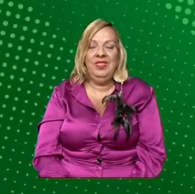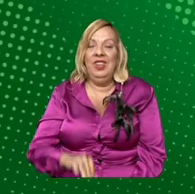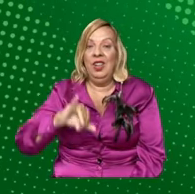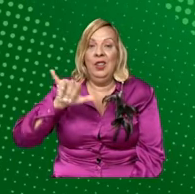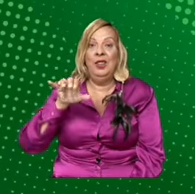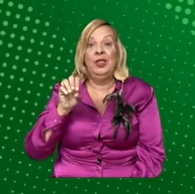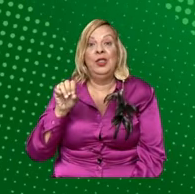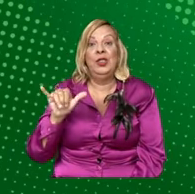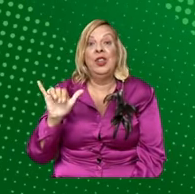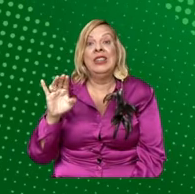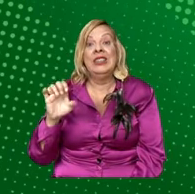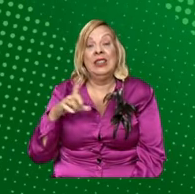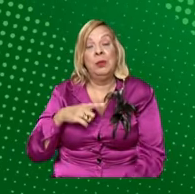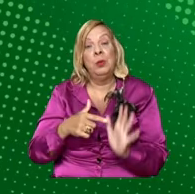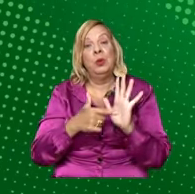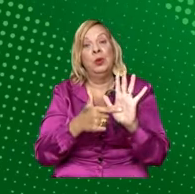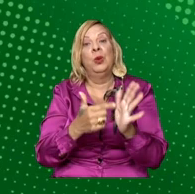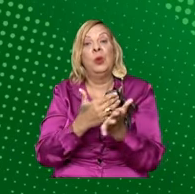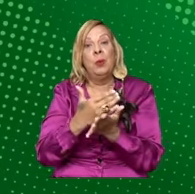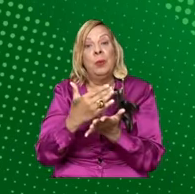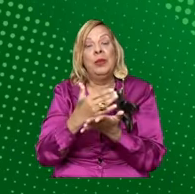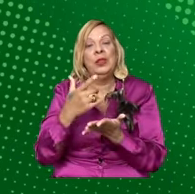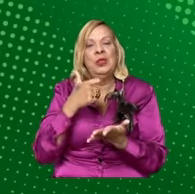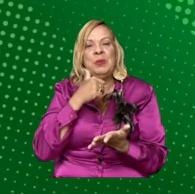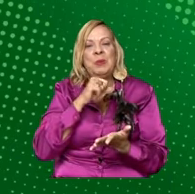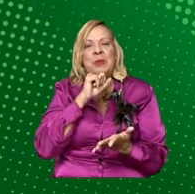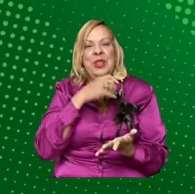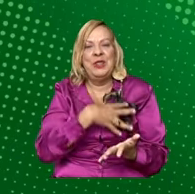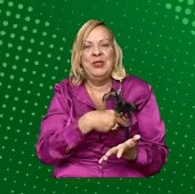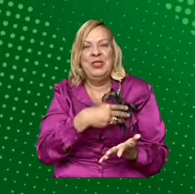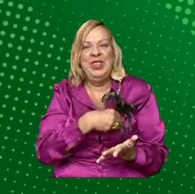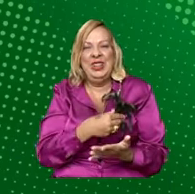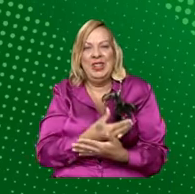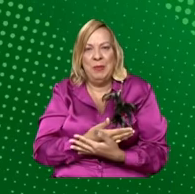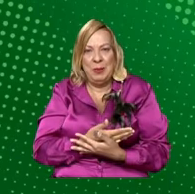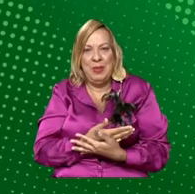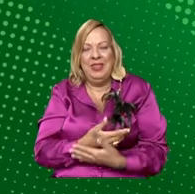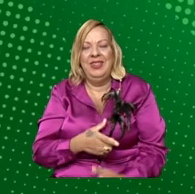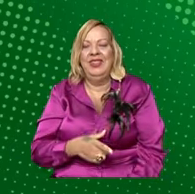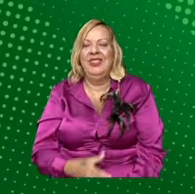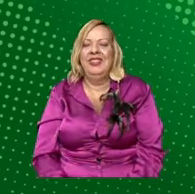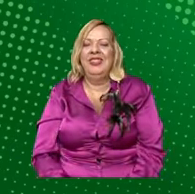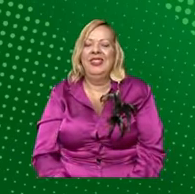Quente, Shopping Jardins, parabéns. Ai, que bacana. Olha aqui,